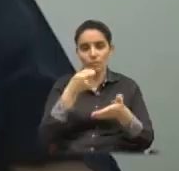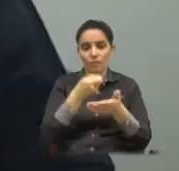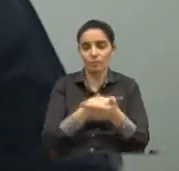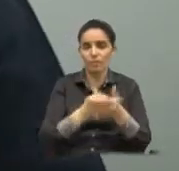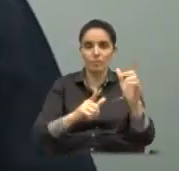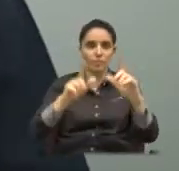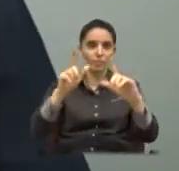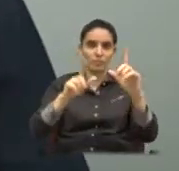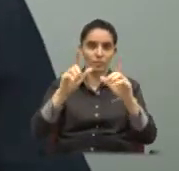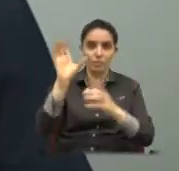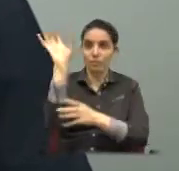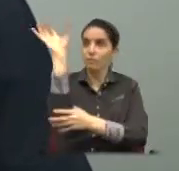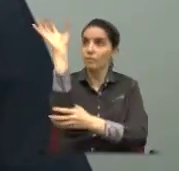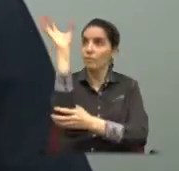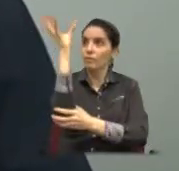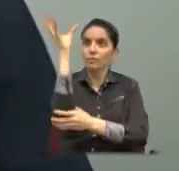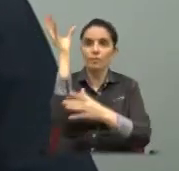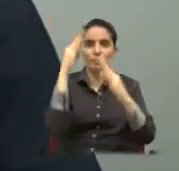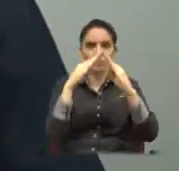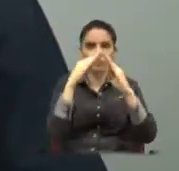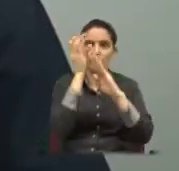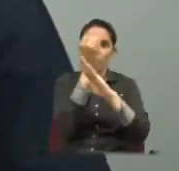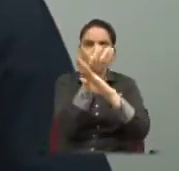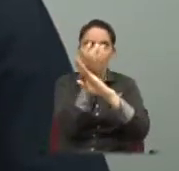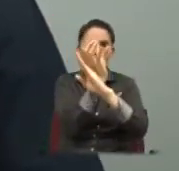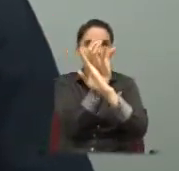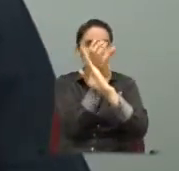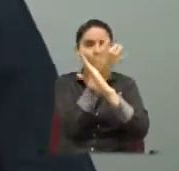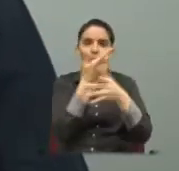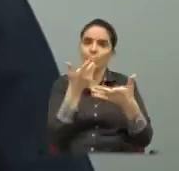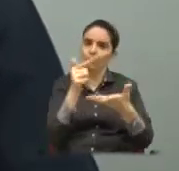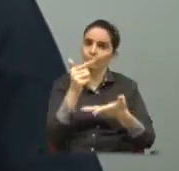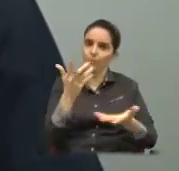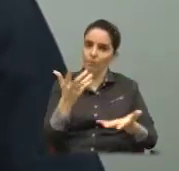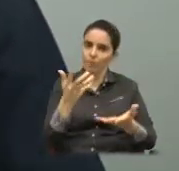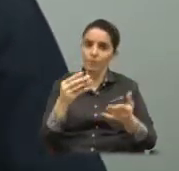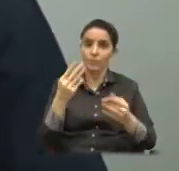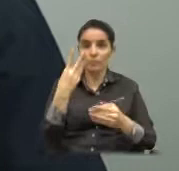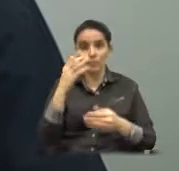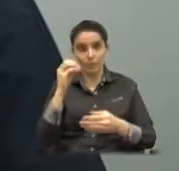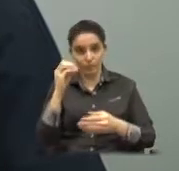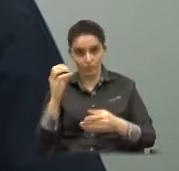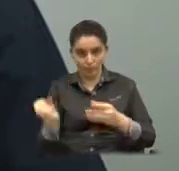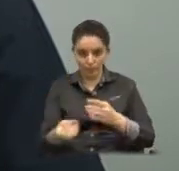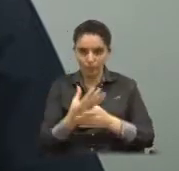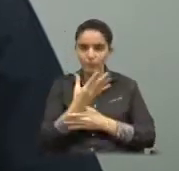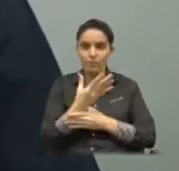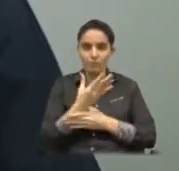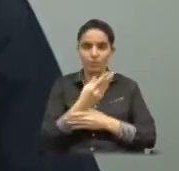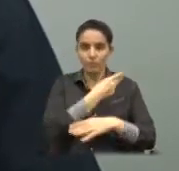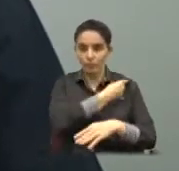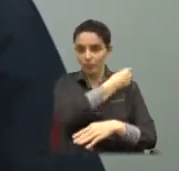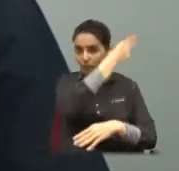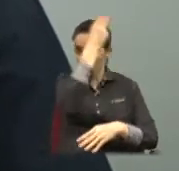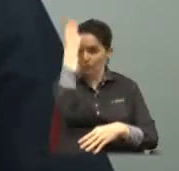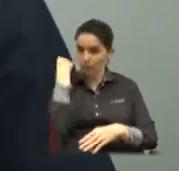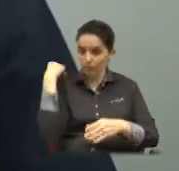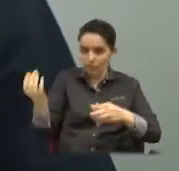parabólica na sua casa. Então, a ideia também, em comemoração a esses 300 anos da aparição de Nossa Senhora